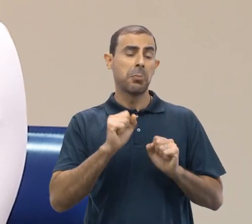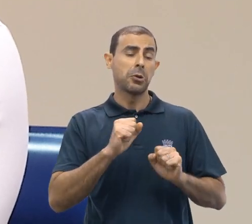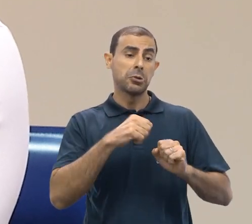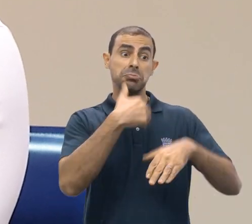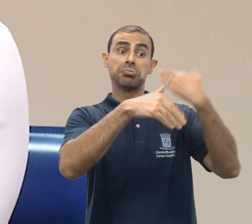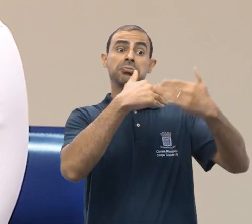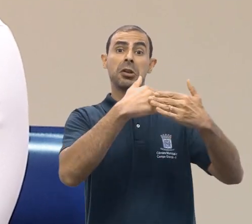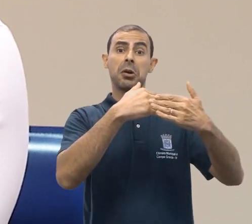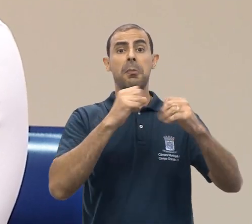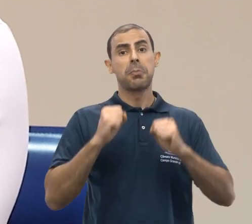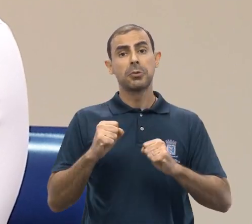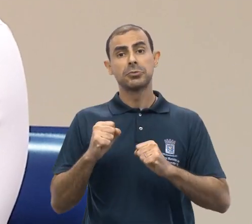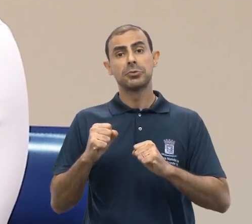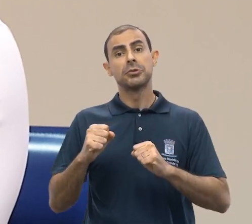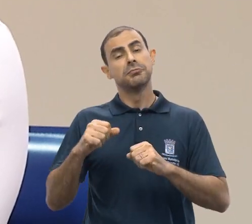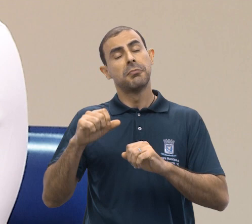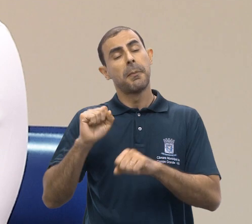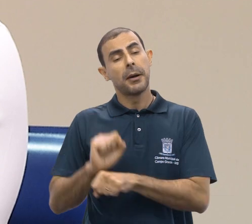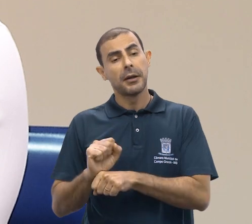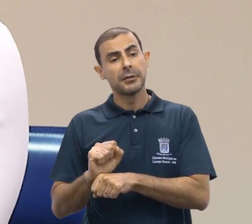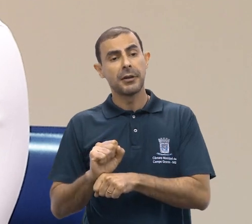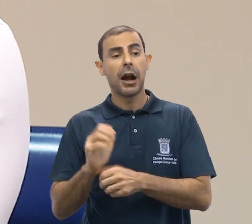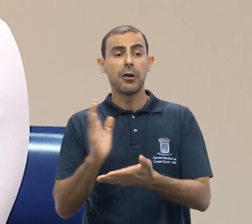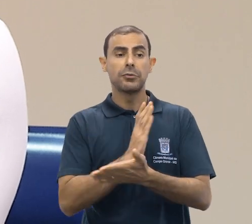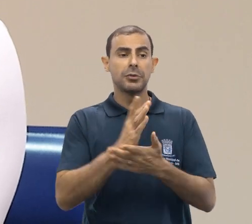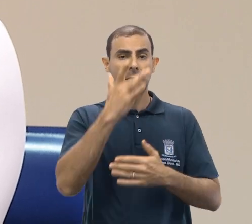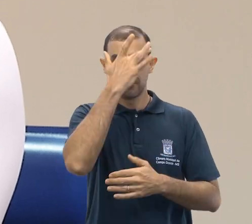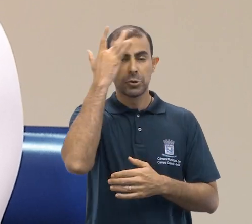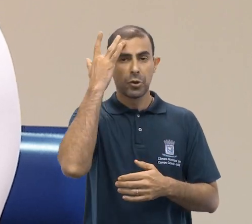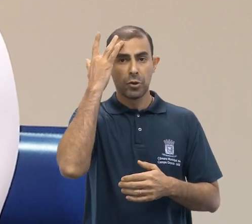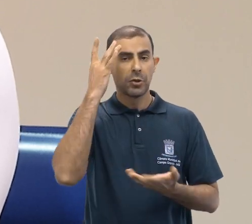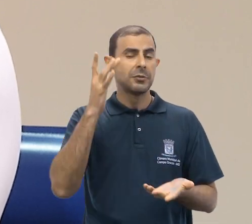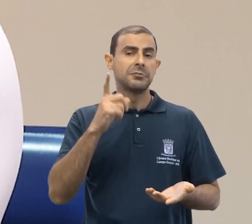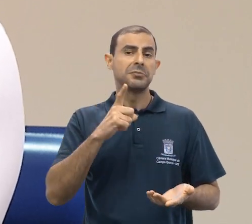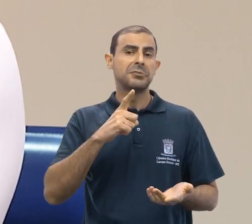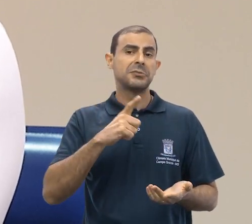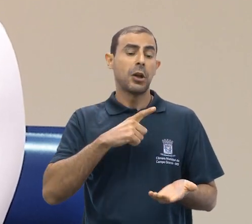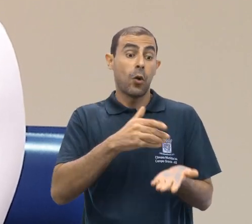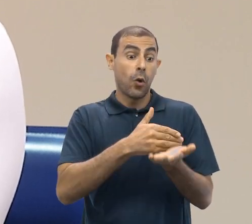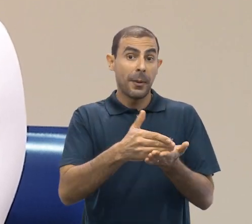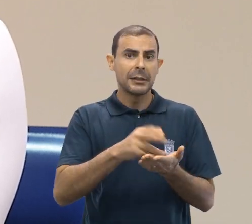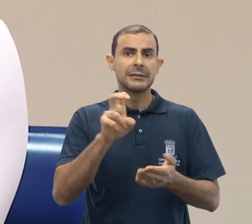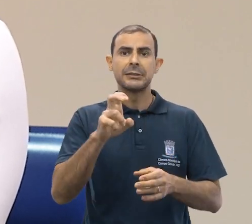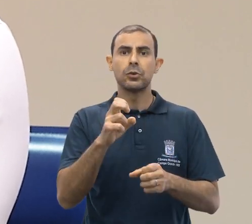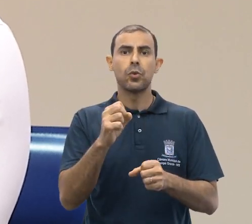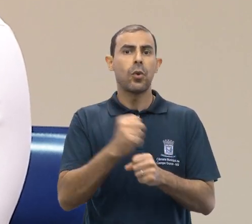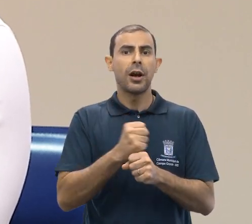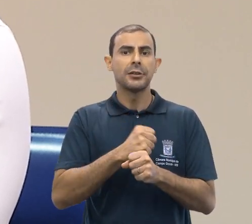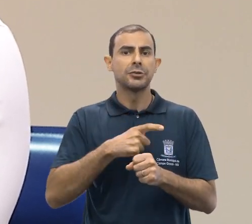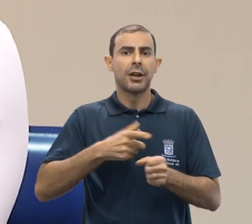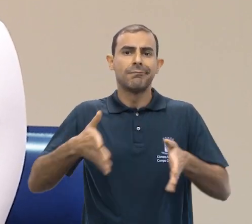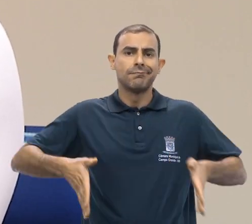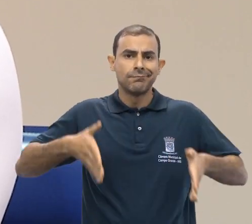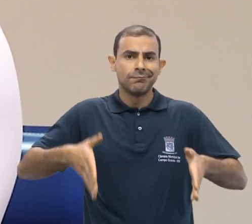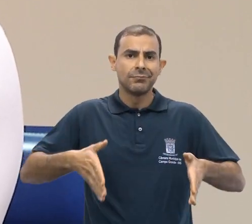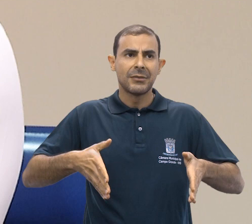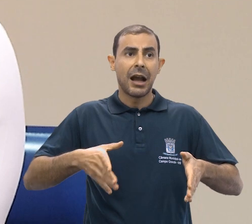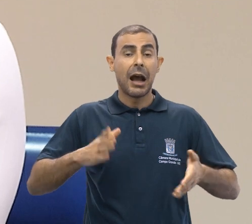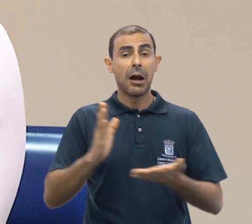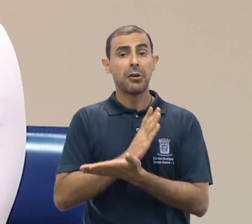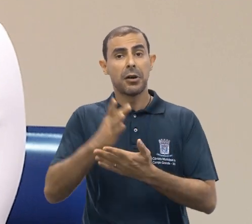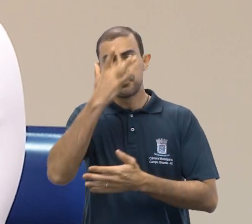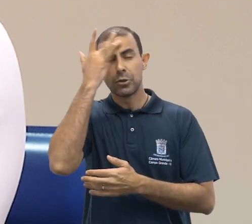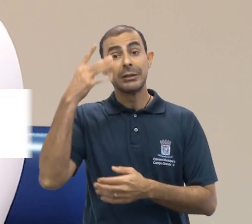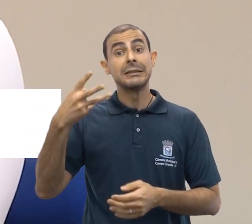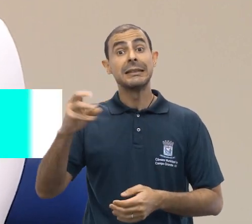Tem paciente que desenvolve mais velho, tem paciente que desenvolve e em 5 anos já está na cadeira de roda, tem paciente que está há 30 anos e não está